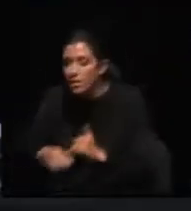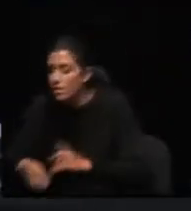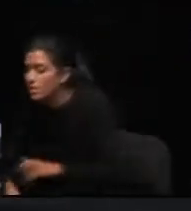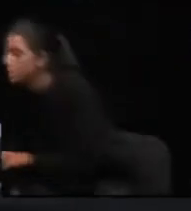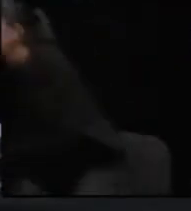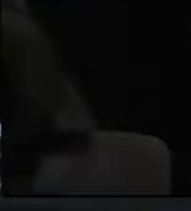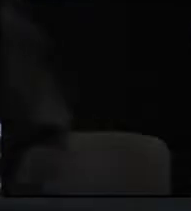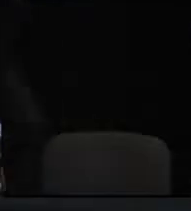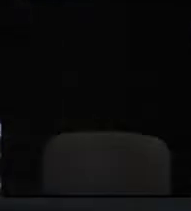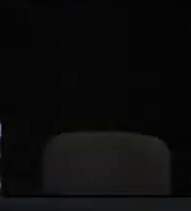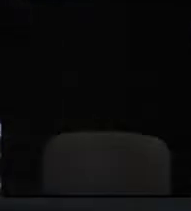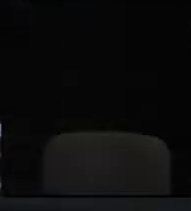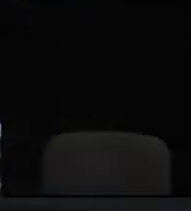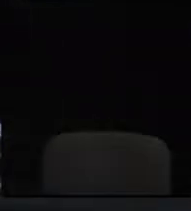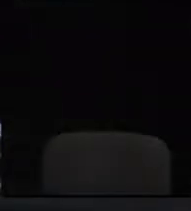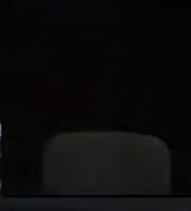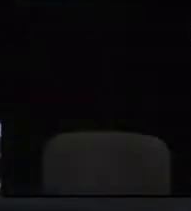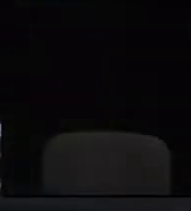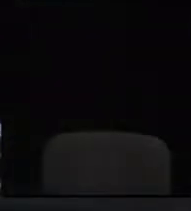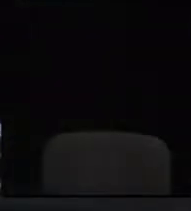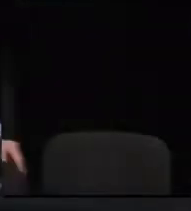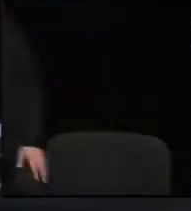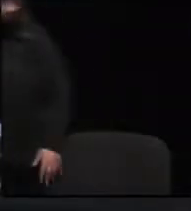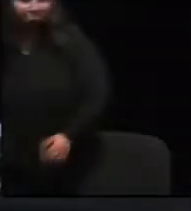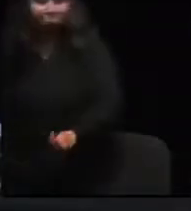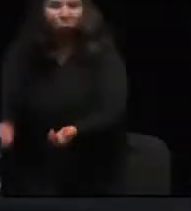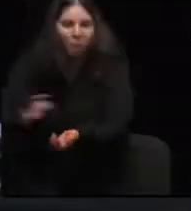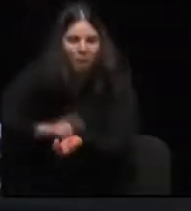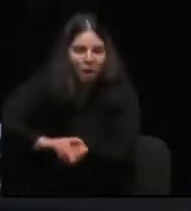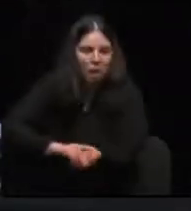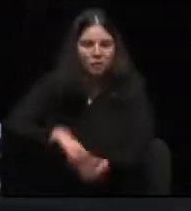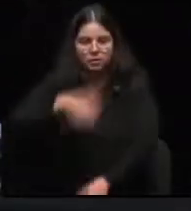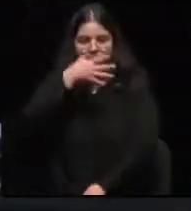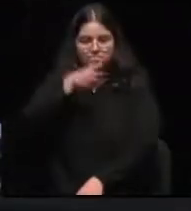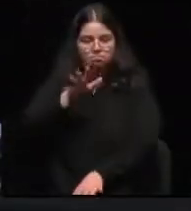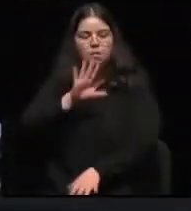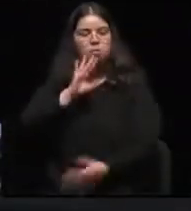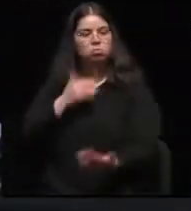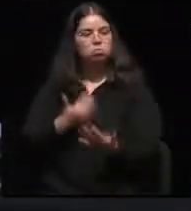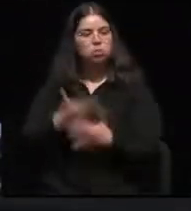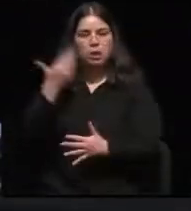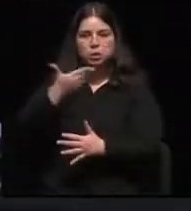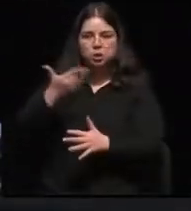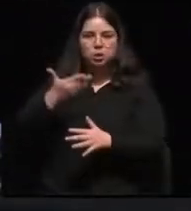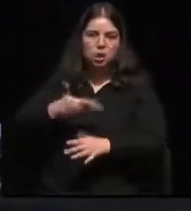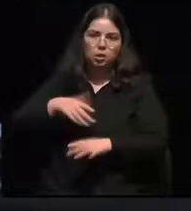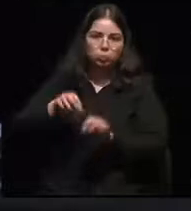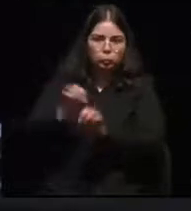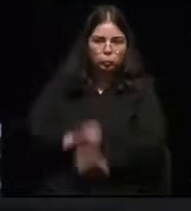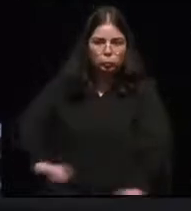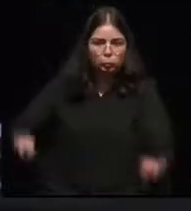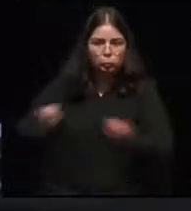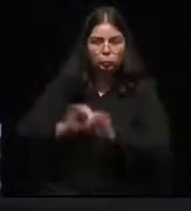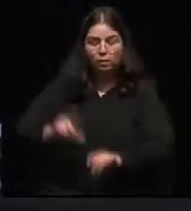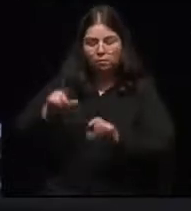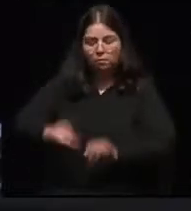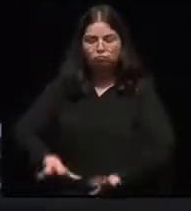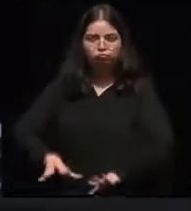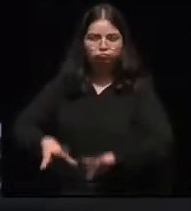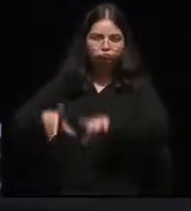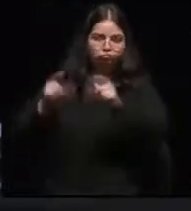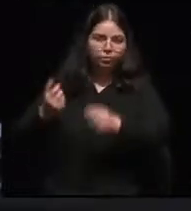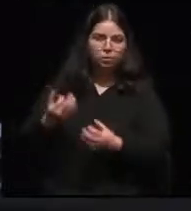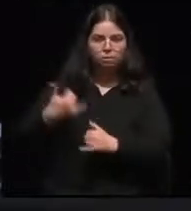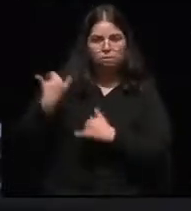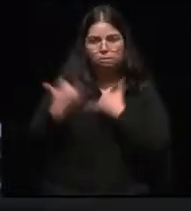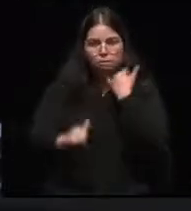O racismo é uma violação desses direitos e a escalada do discurso de ódio com cariz xenófobo e de incitamento à